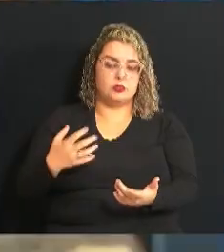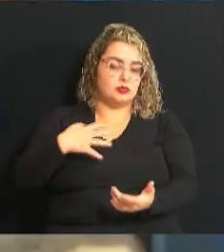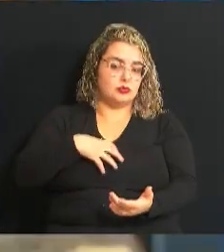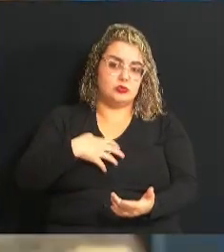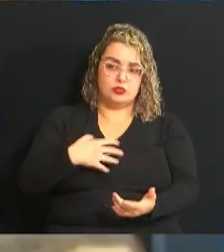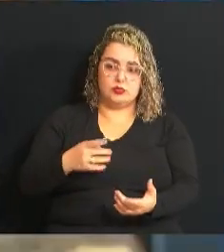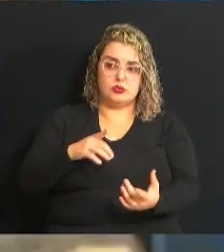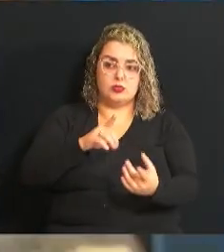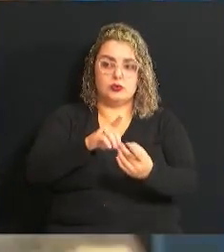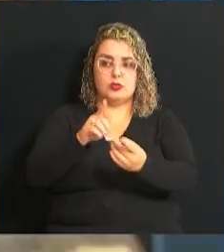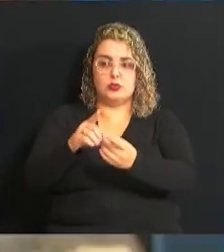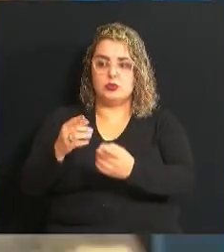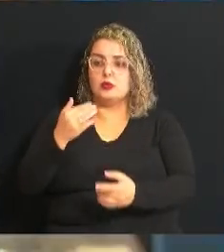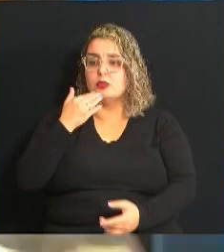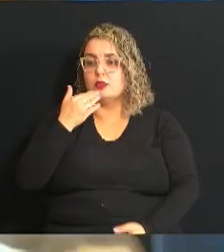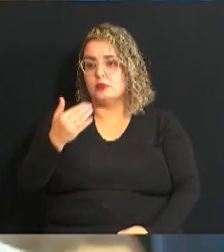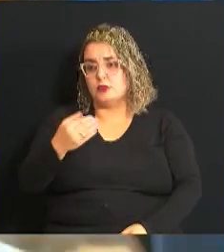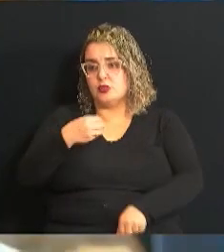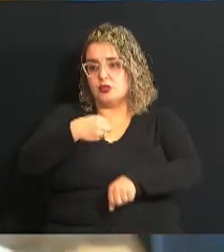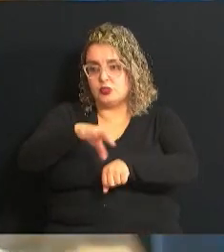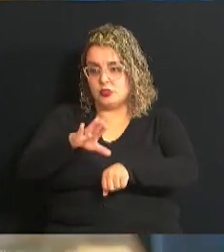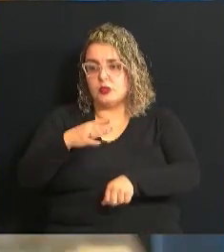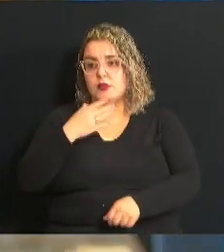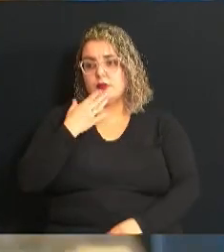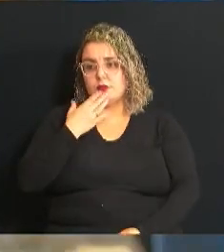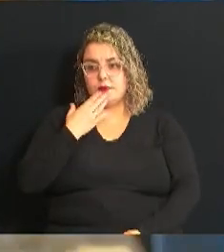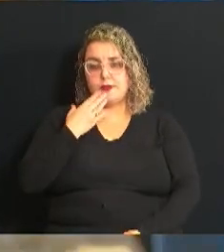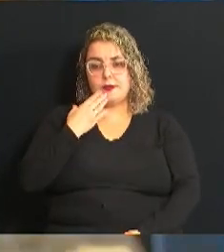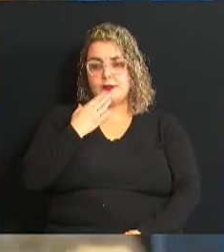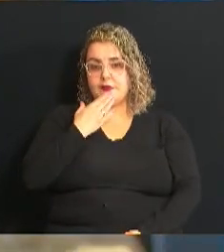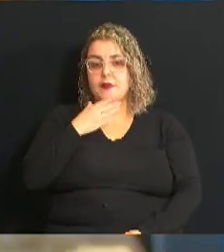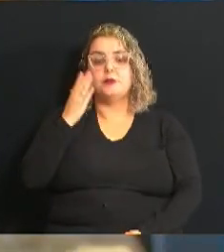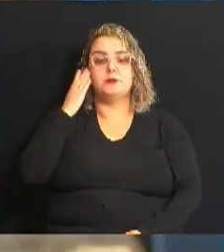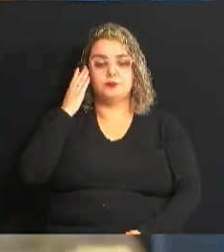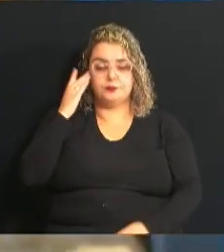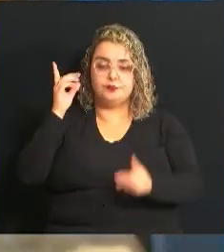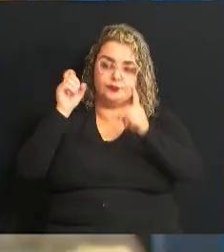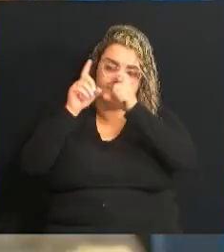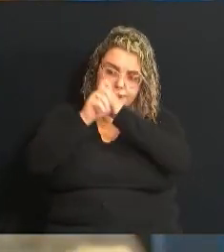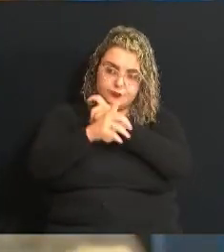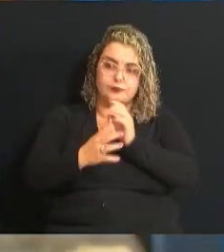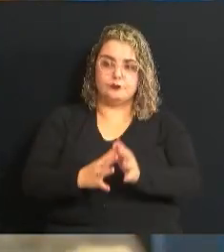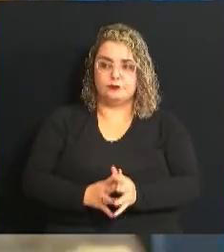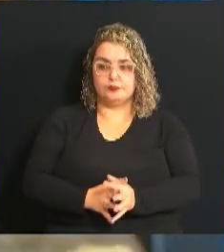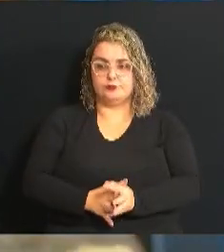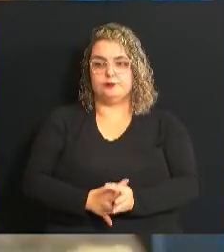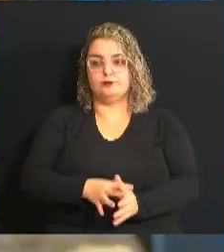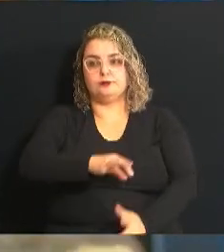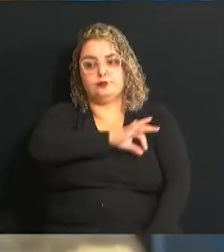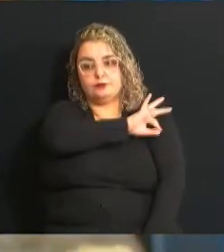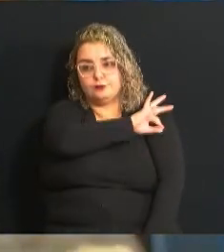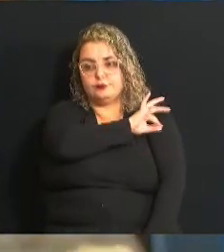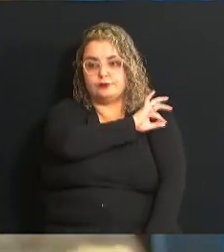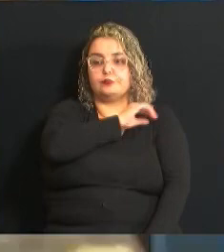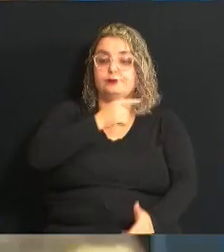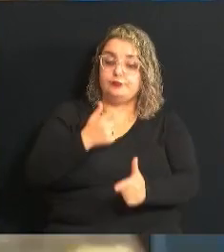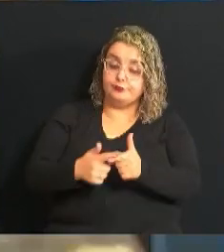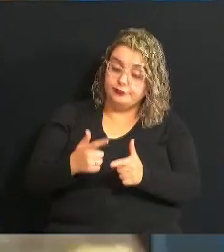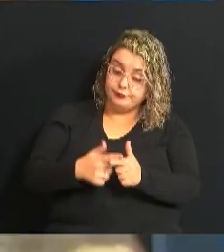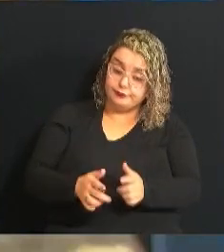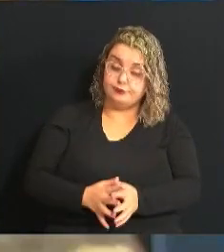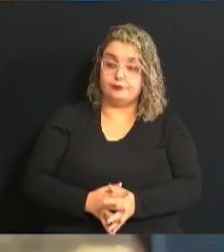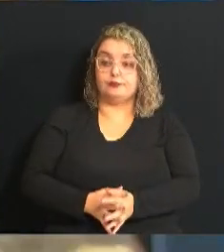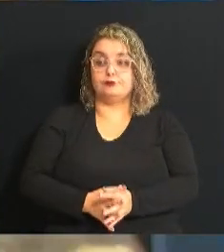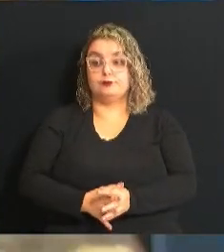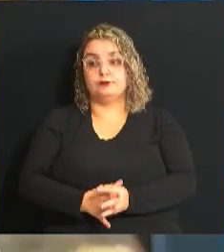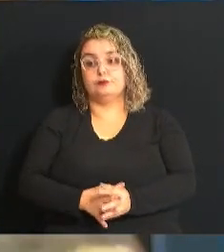atendidos. O pedido ele tem encaminhado, que a gente sabe que é difícil, que a prefeitura é um problema, porque a gente